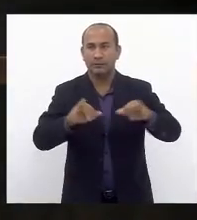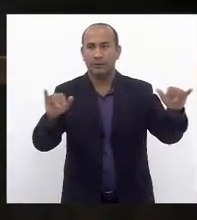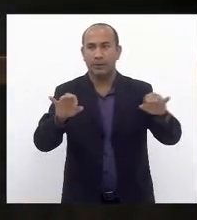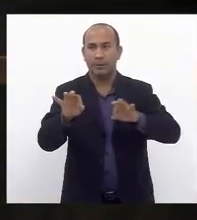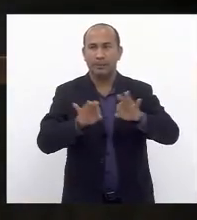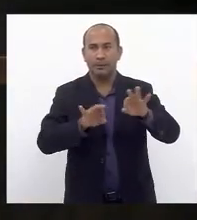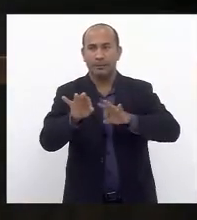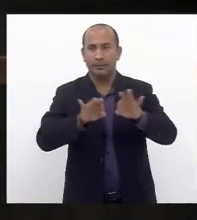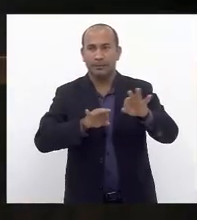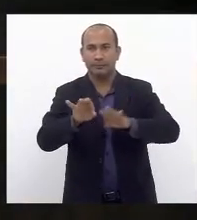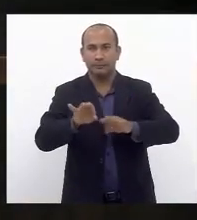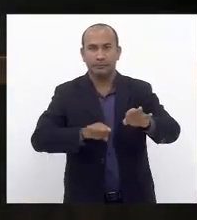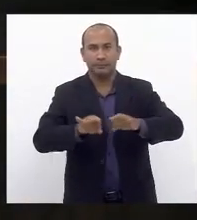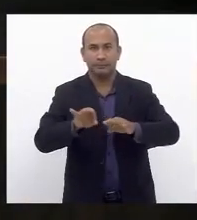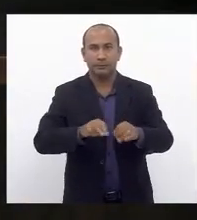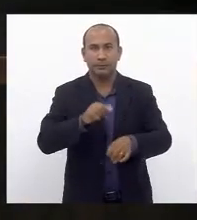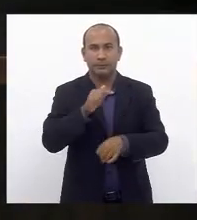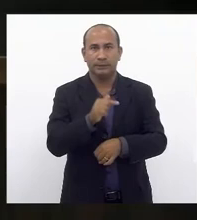de resolução